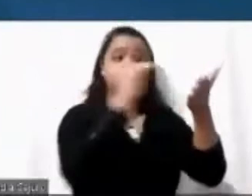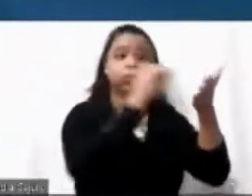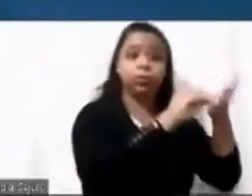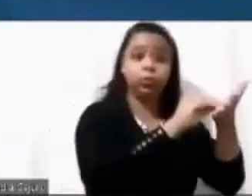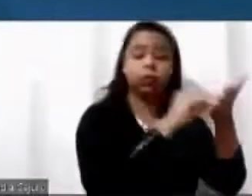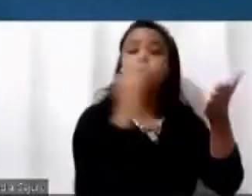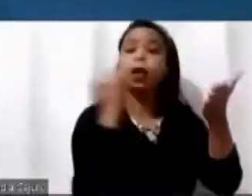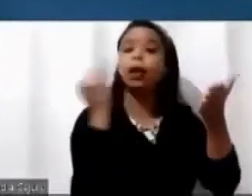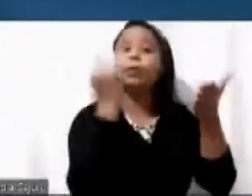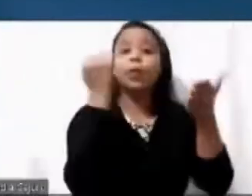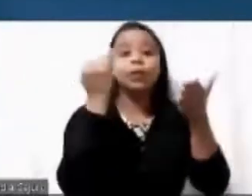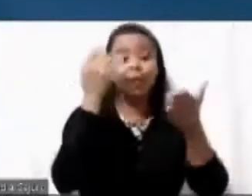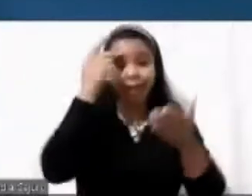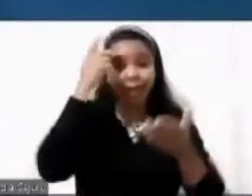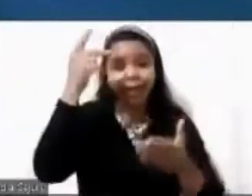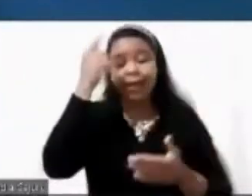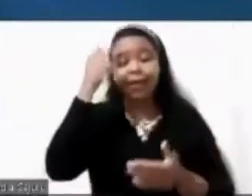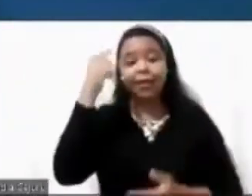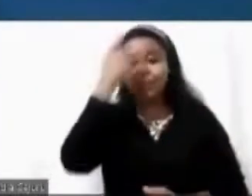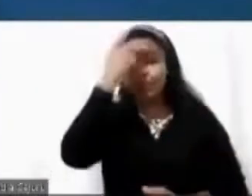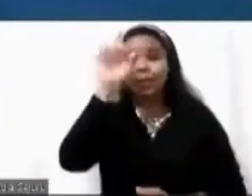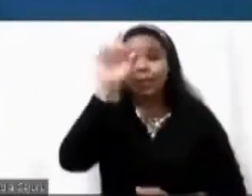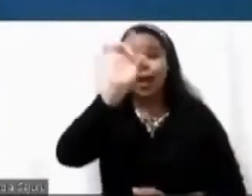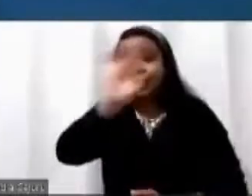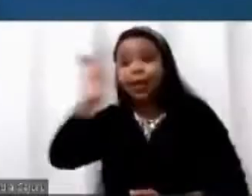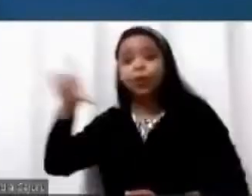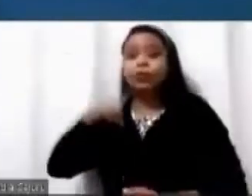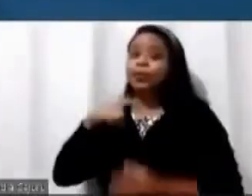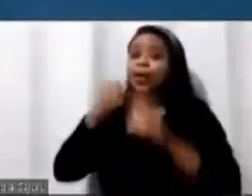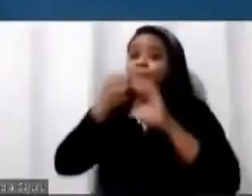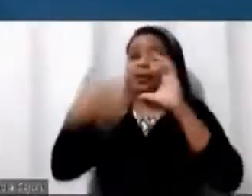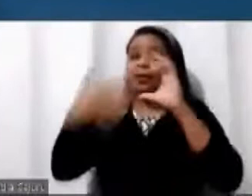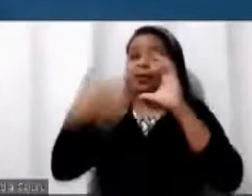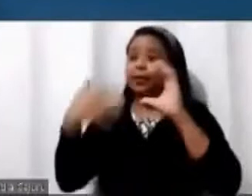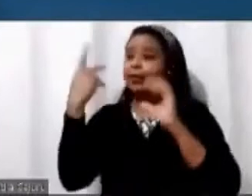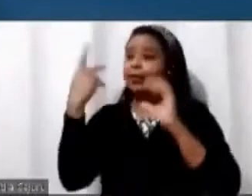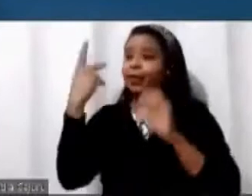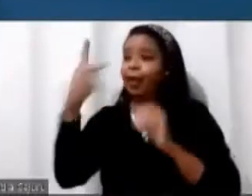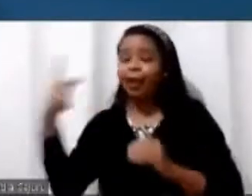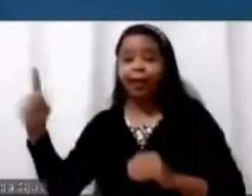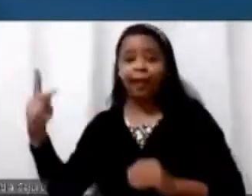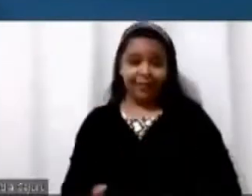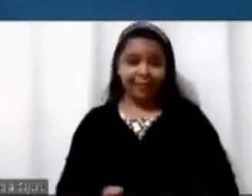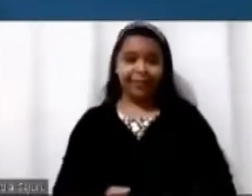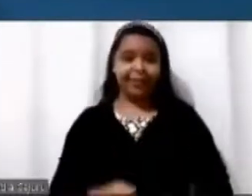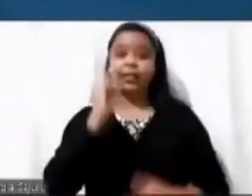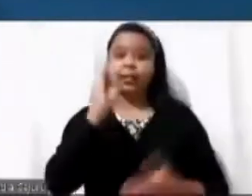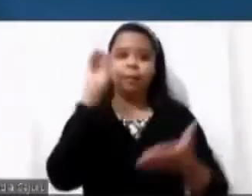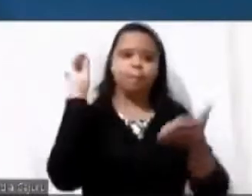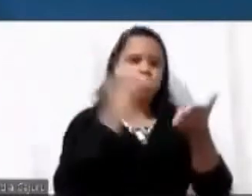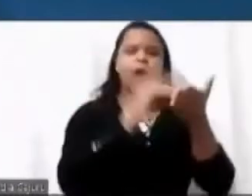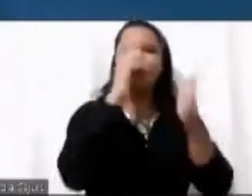adaptar ao caso concreto ou ao caso do paciente. Se você coloca aquilo como um termo de adesão, você tem uma